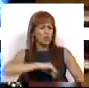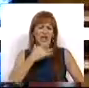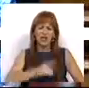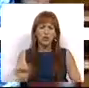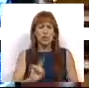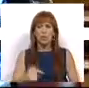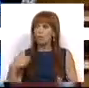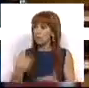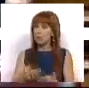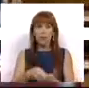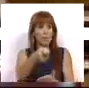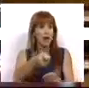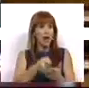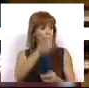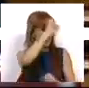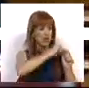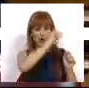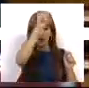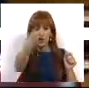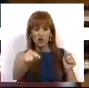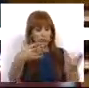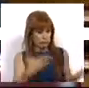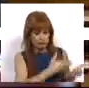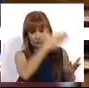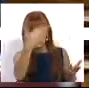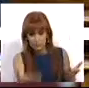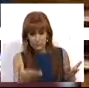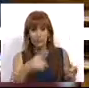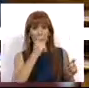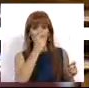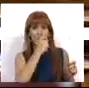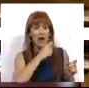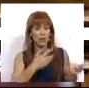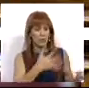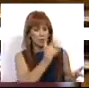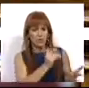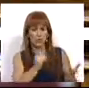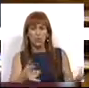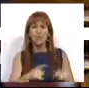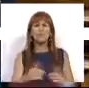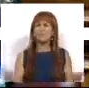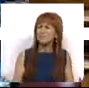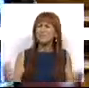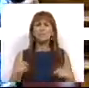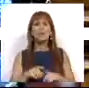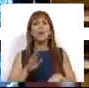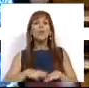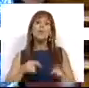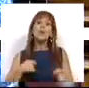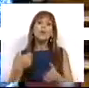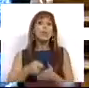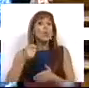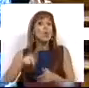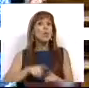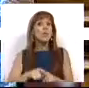Natal, que, entretanto, já foi pago entre janeiro e maio. E sustenta-se, portanto, na questão do